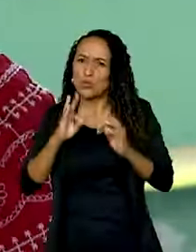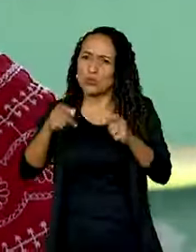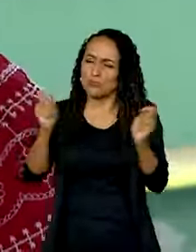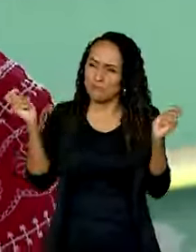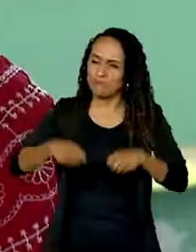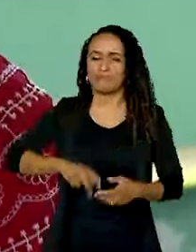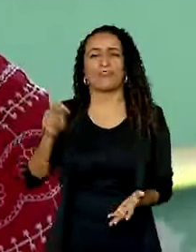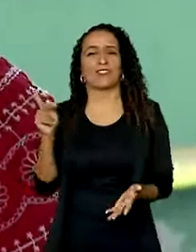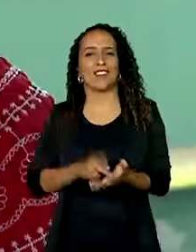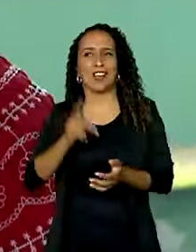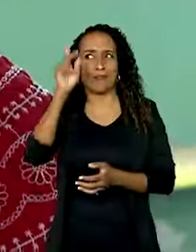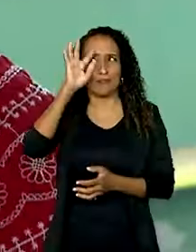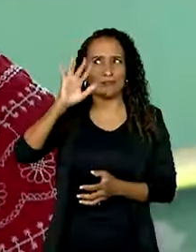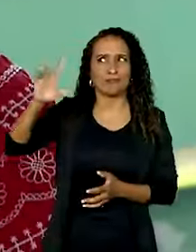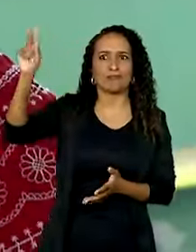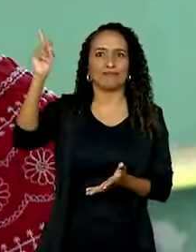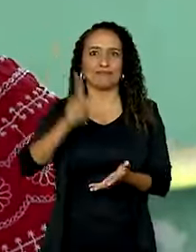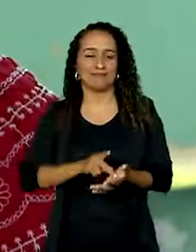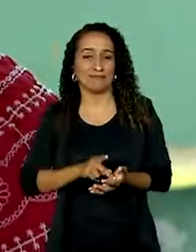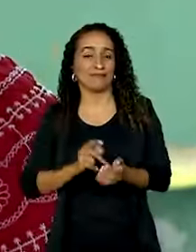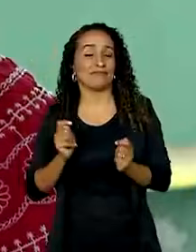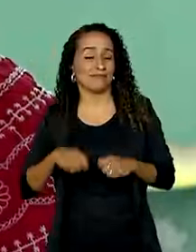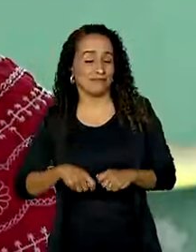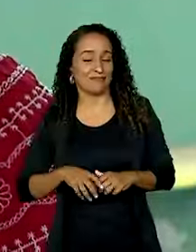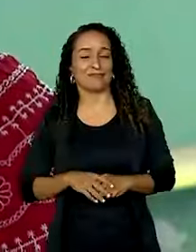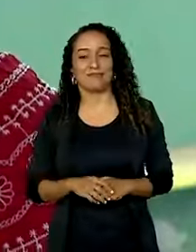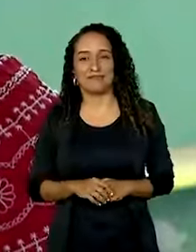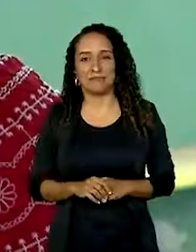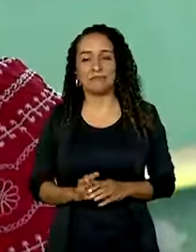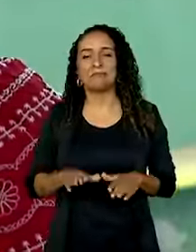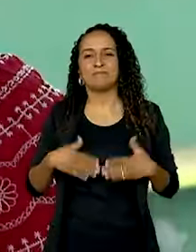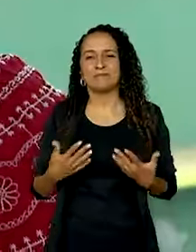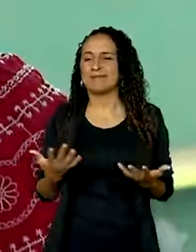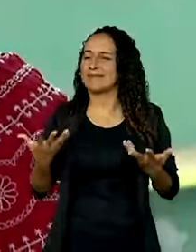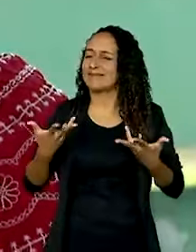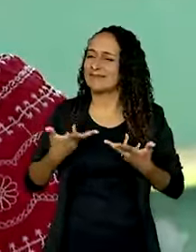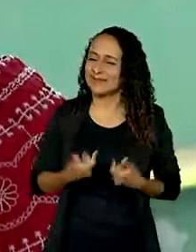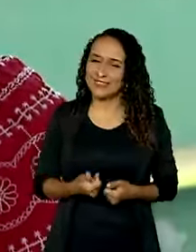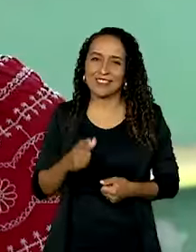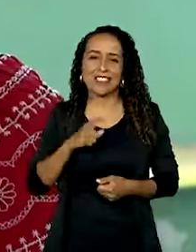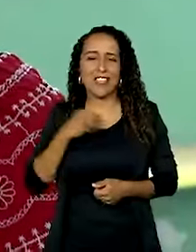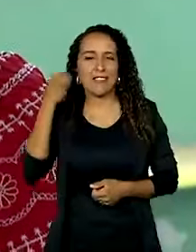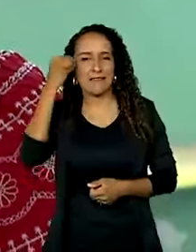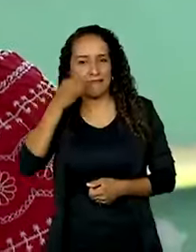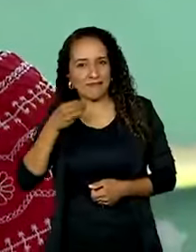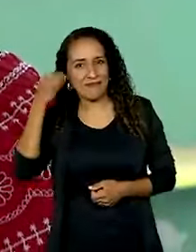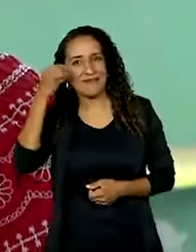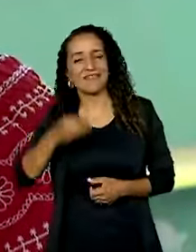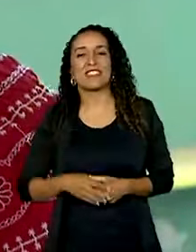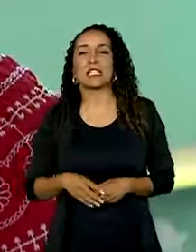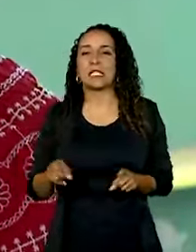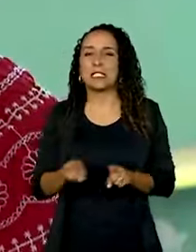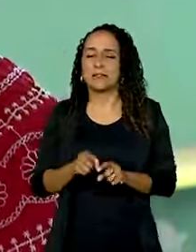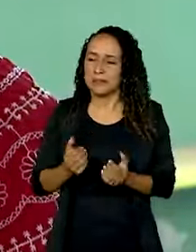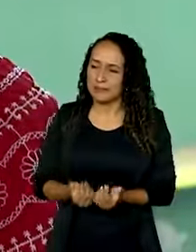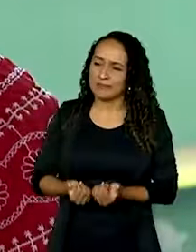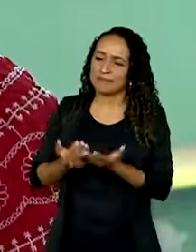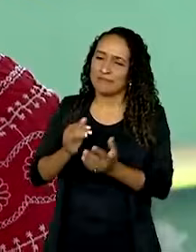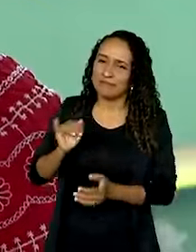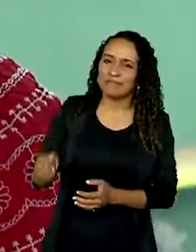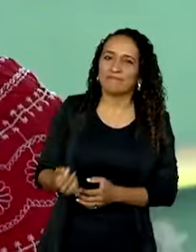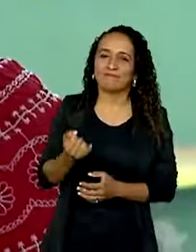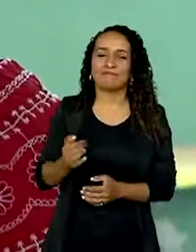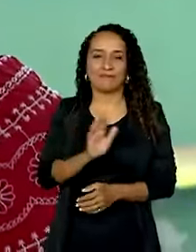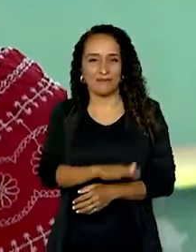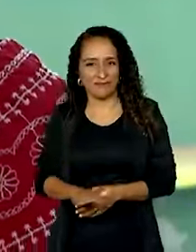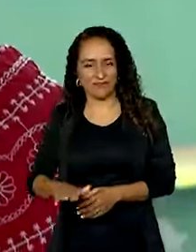realidade, que os seus sonhos podem se tornar realidade. Então, é fantástico a gente ter essa experiência e poder proporcionar isso para os meninos, porque